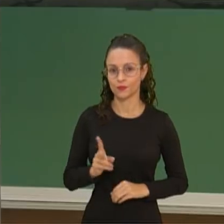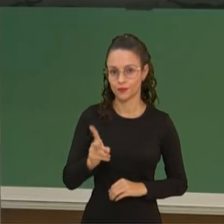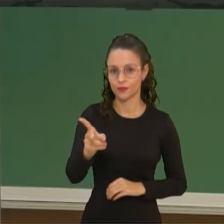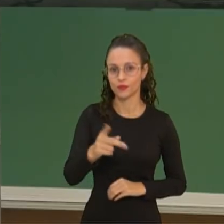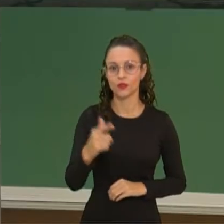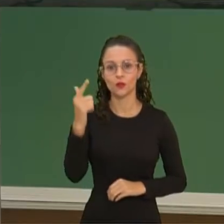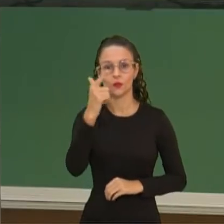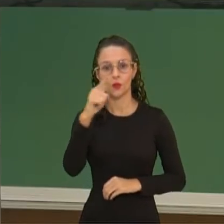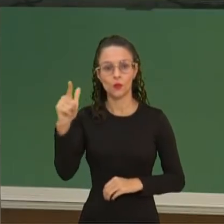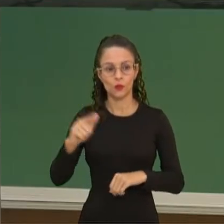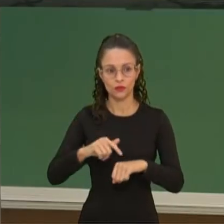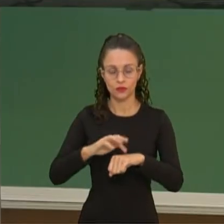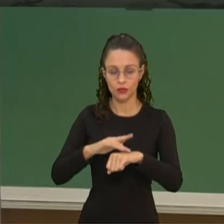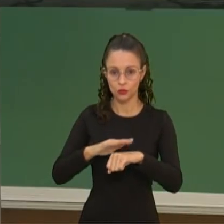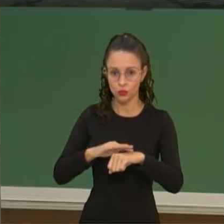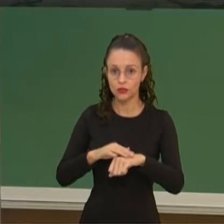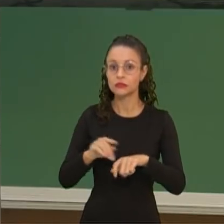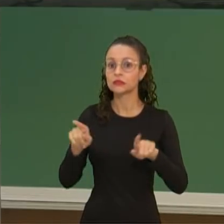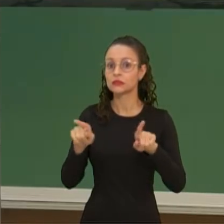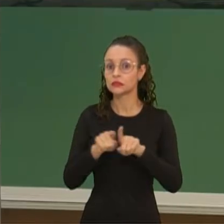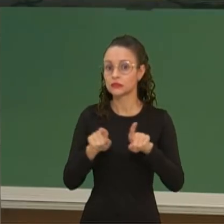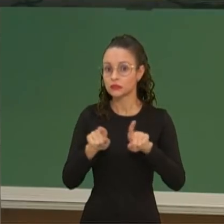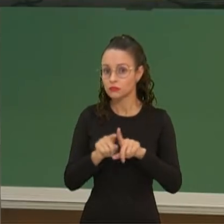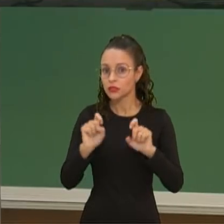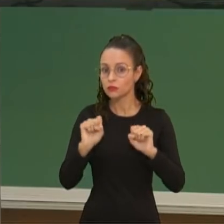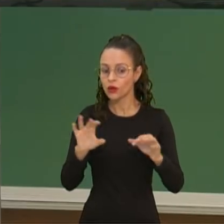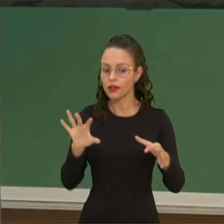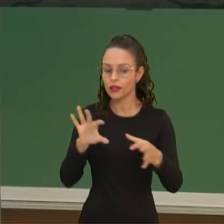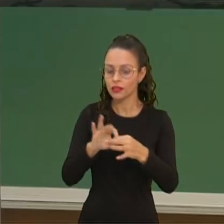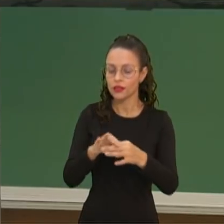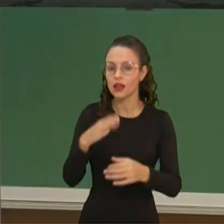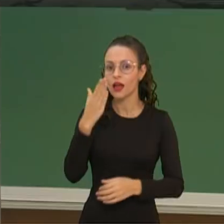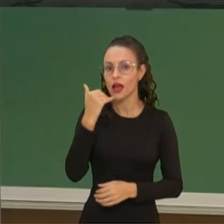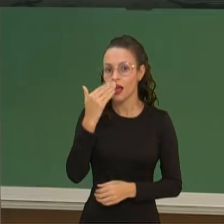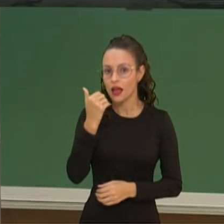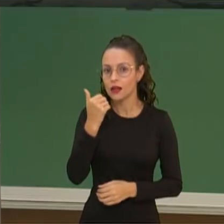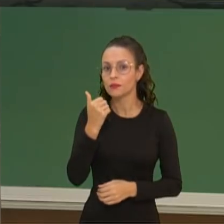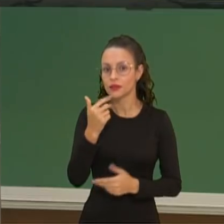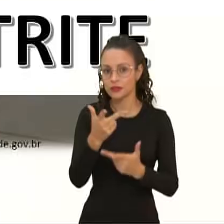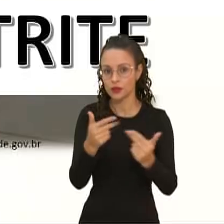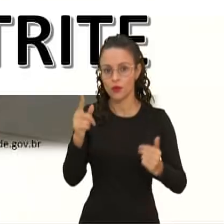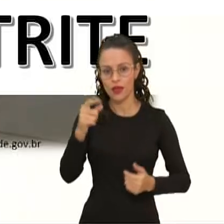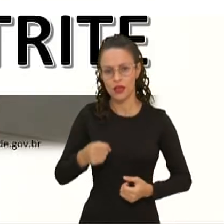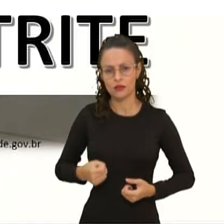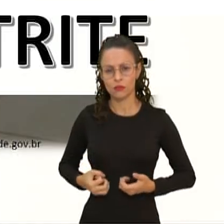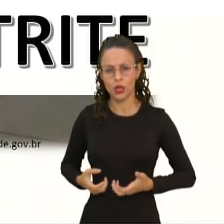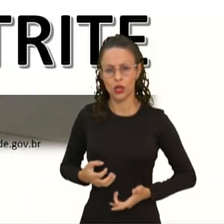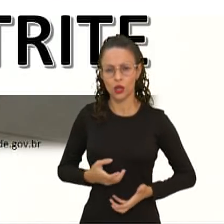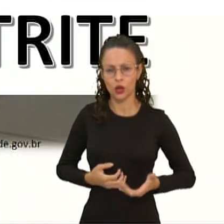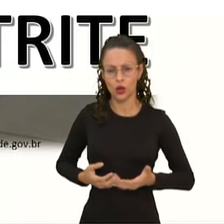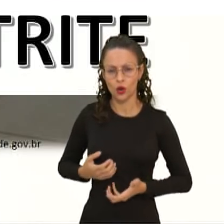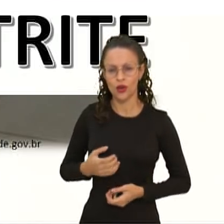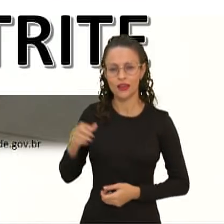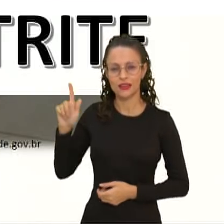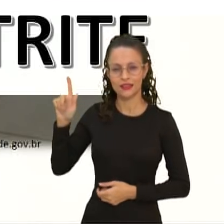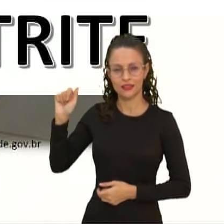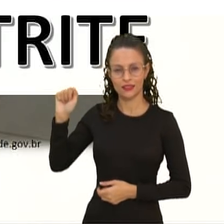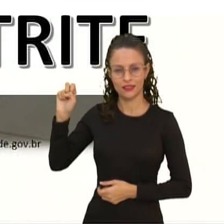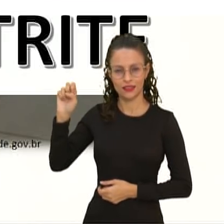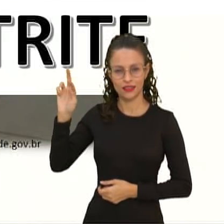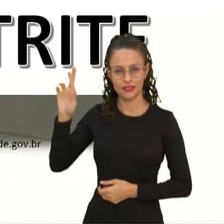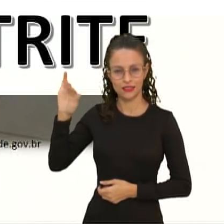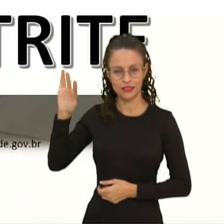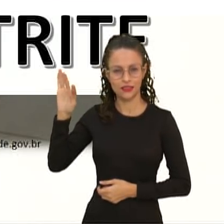outra doença que também pode ter relação com os hábitos alimentares é a gastrite. Já ouviu falar dela? A gastrite é